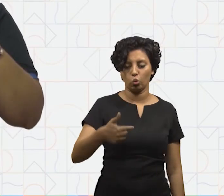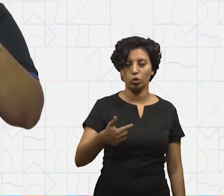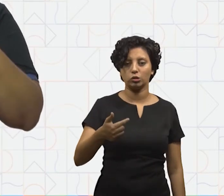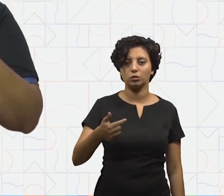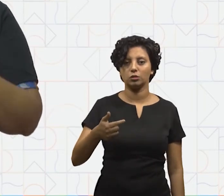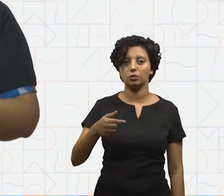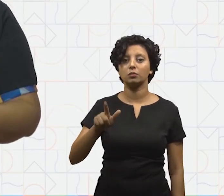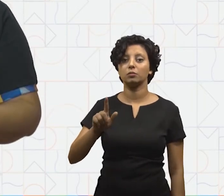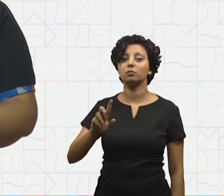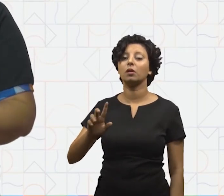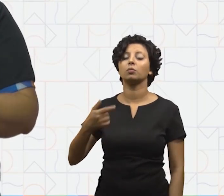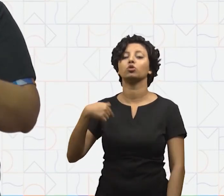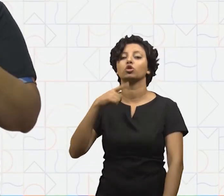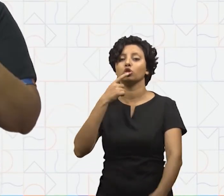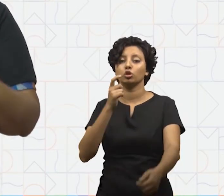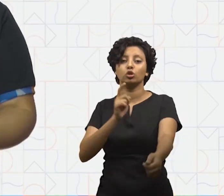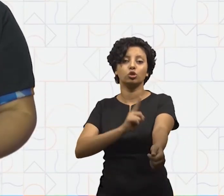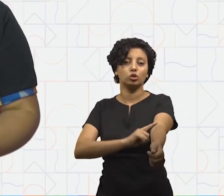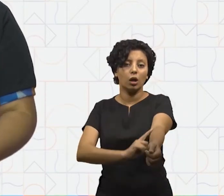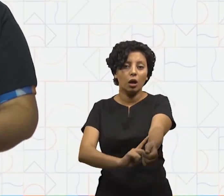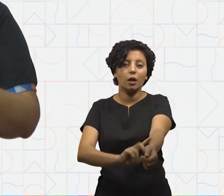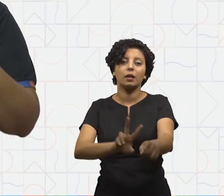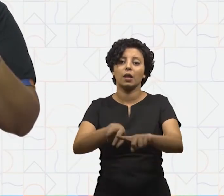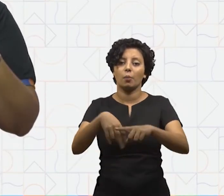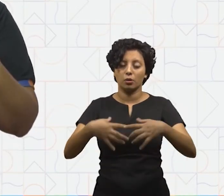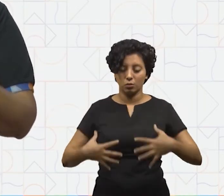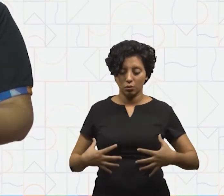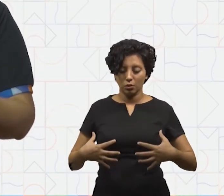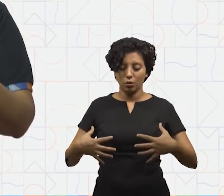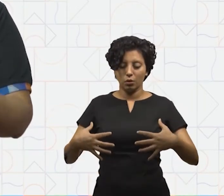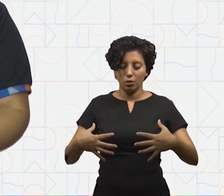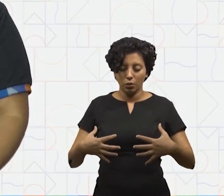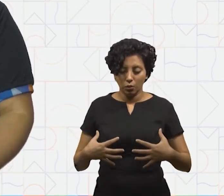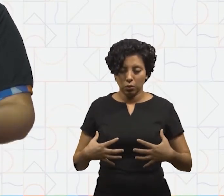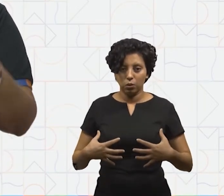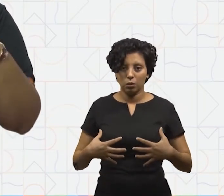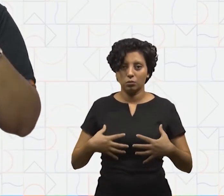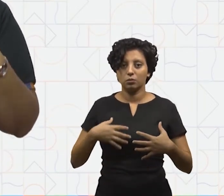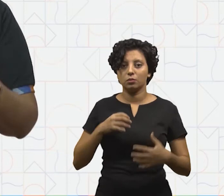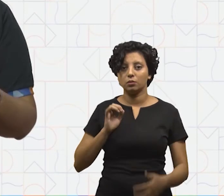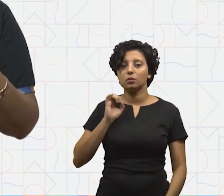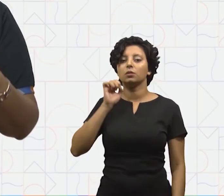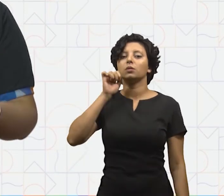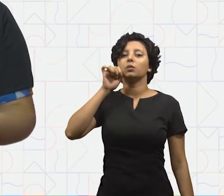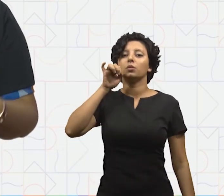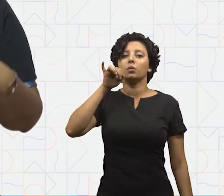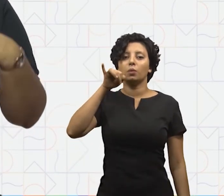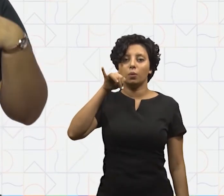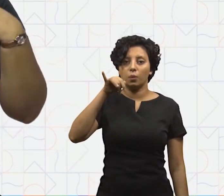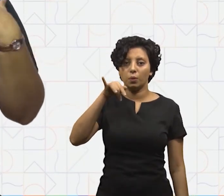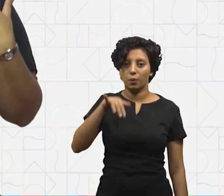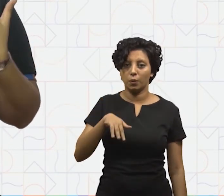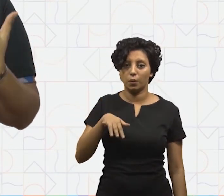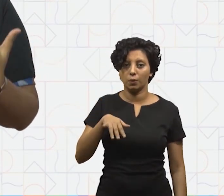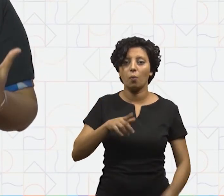hoje, vai para o sangue, em seguida ao pulmão e é eliminado na